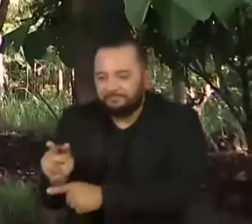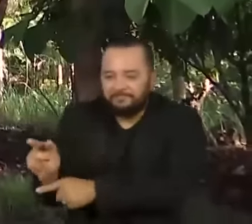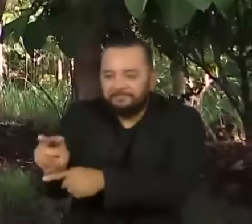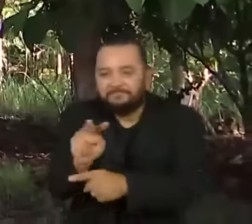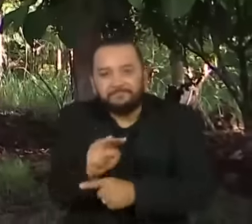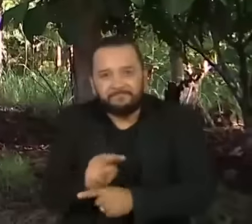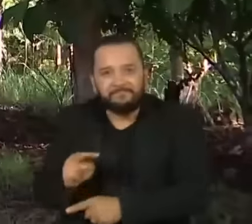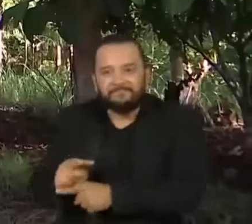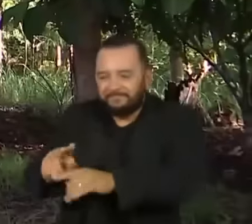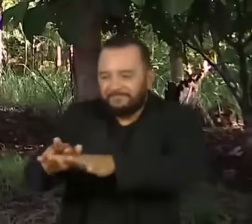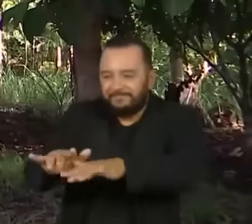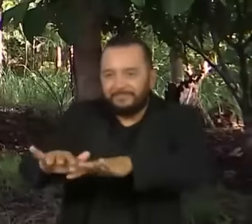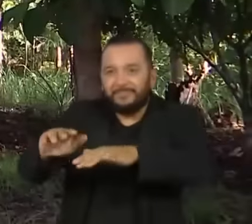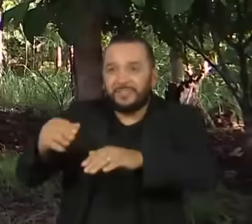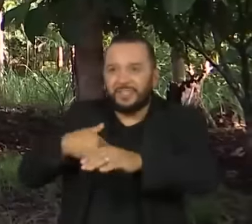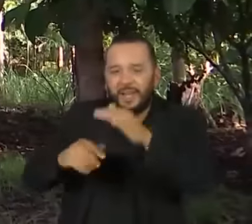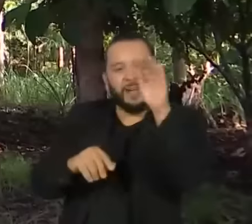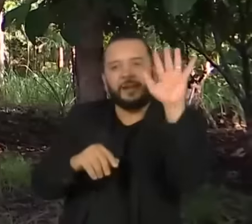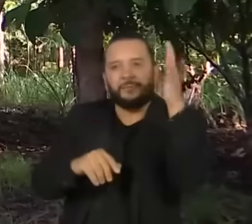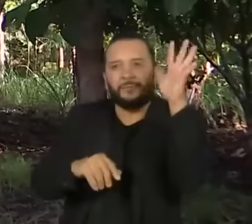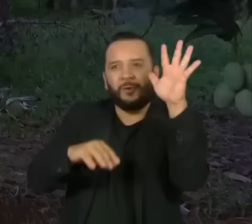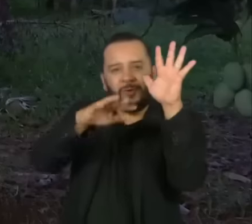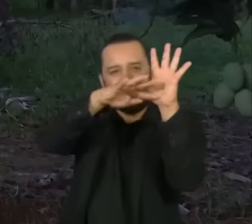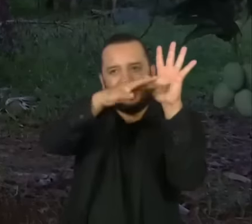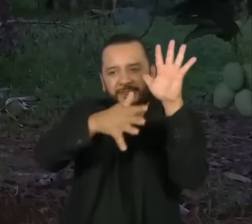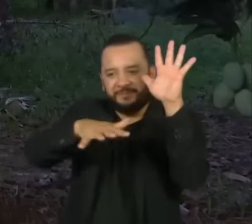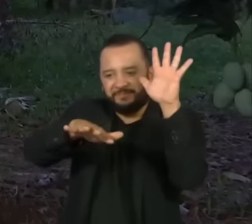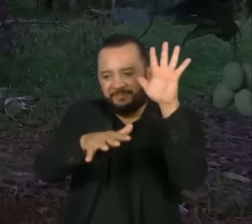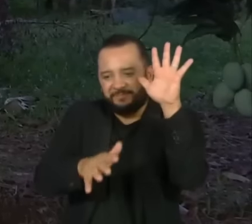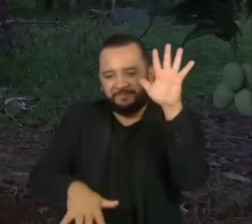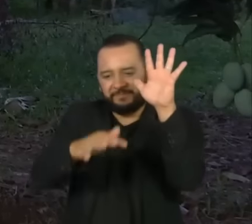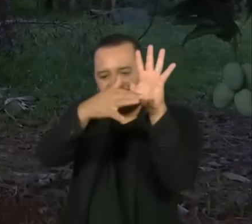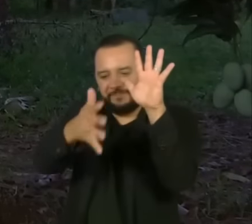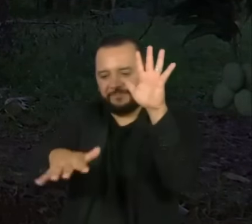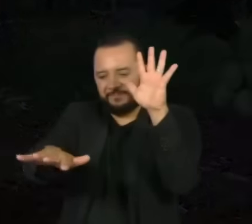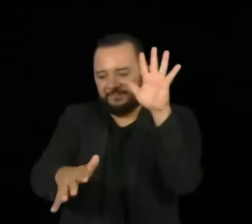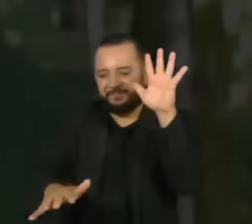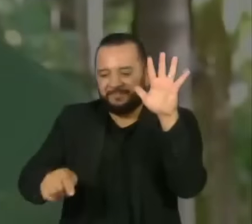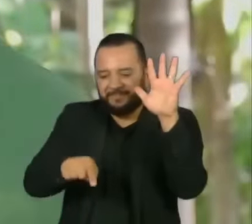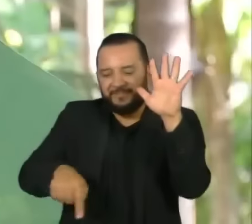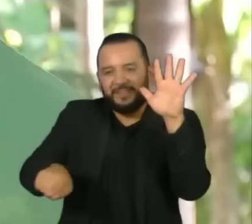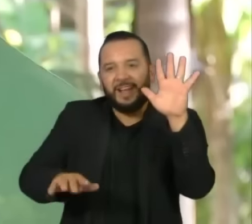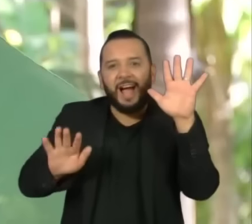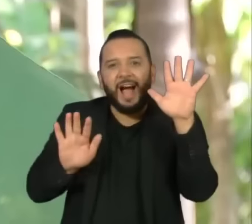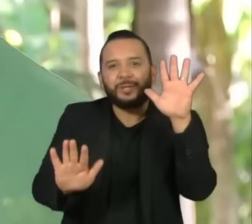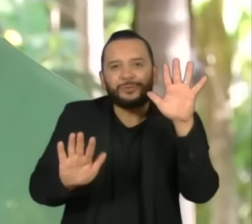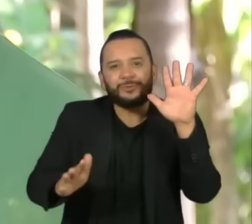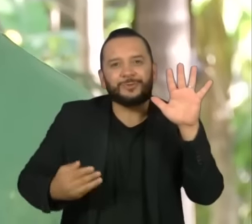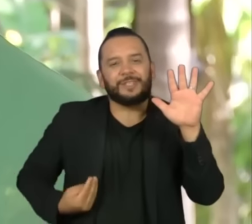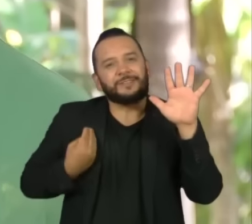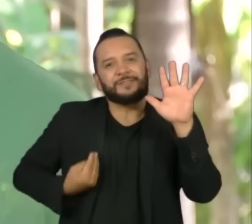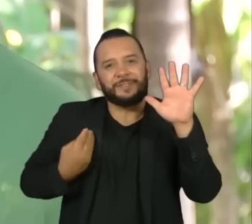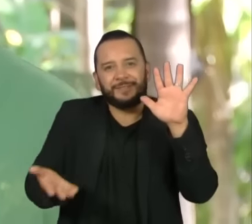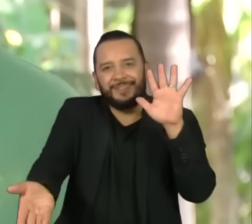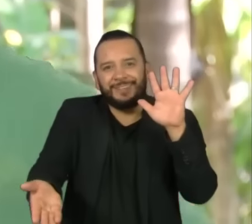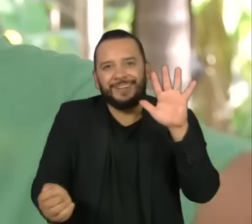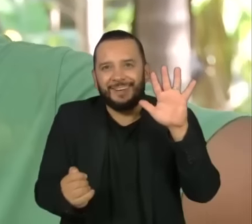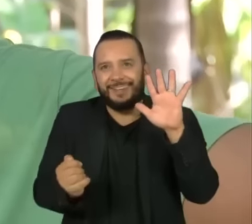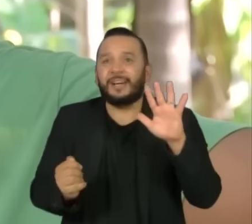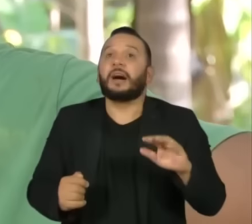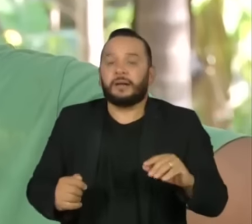adubar ela. Então, a terra adubada tem oportunidade de tudo que você plantar, dar. Então, dentro da agrofloresta, a